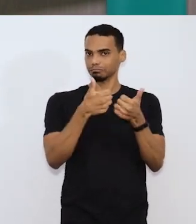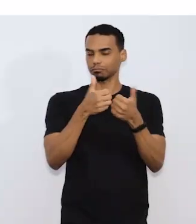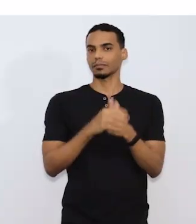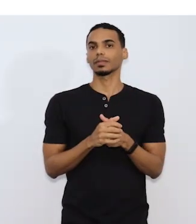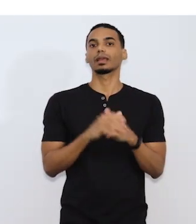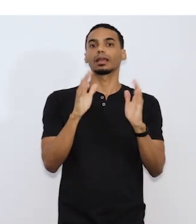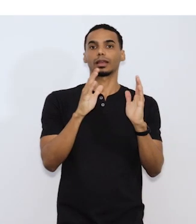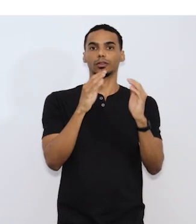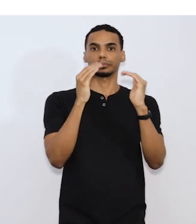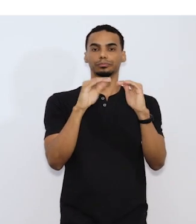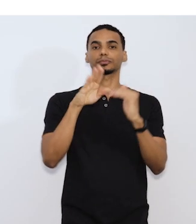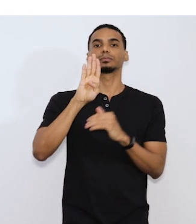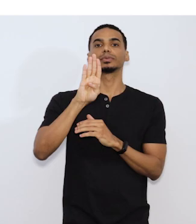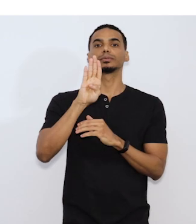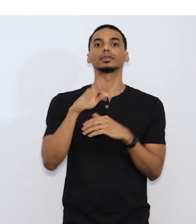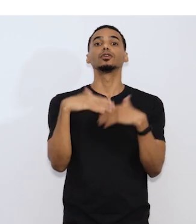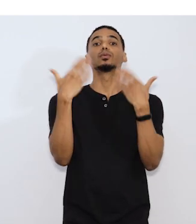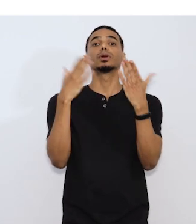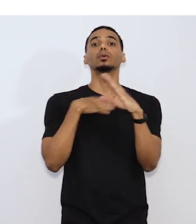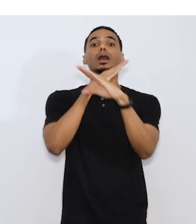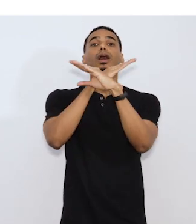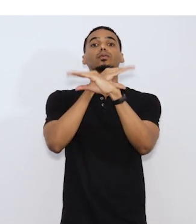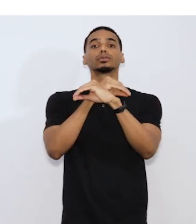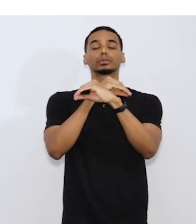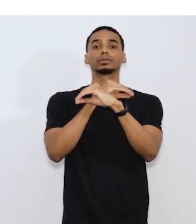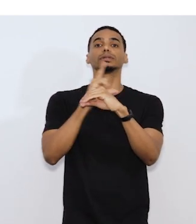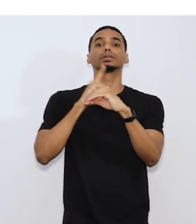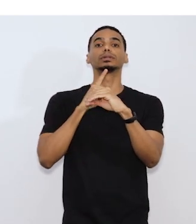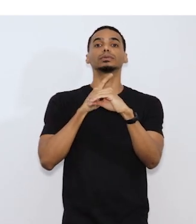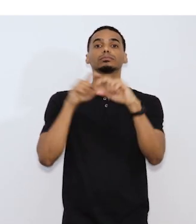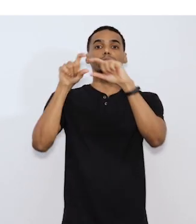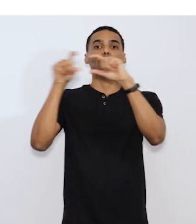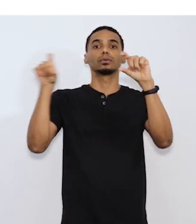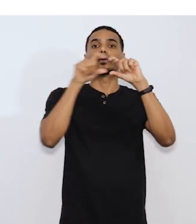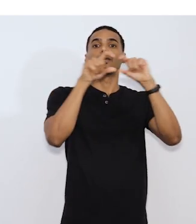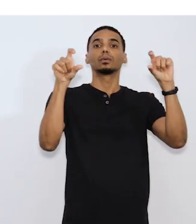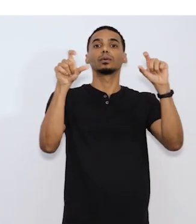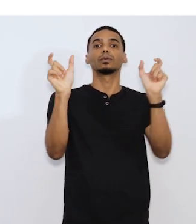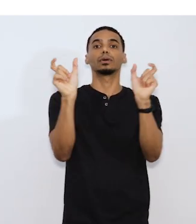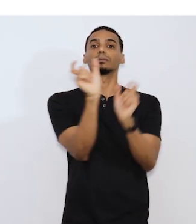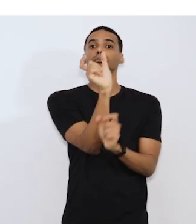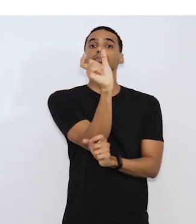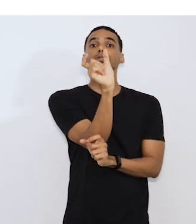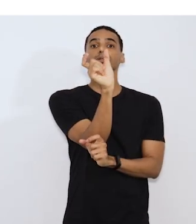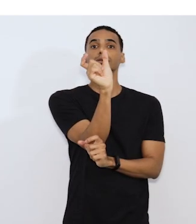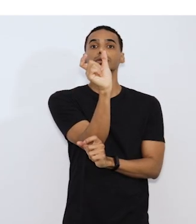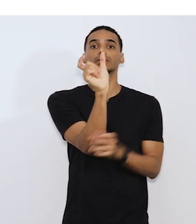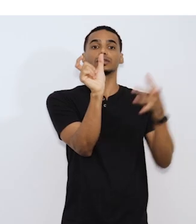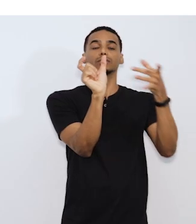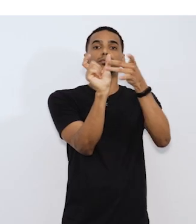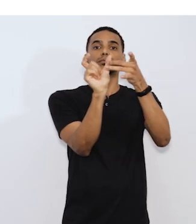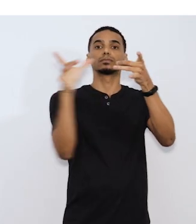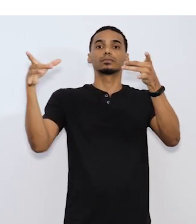Olhem a letra B. Qual é a conjunção que liga essas orações? Qual é a palavra que está ali